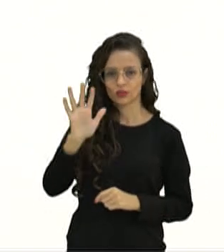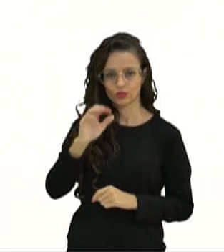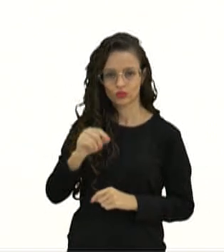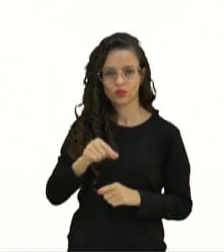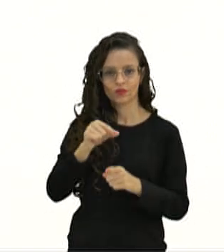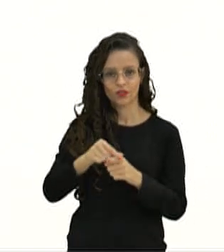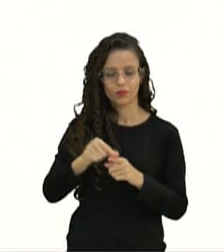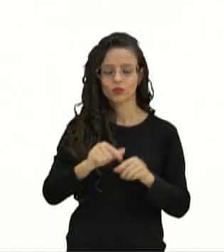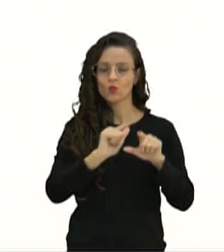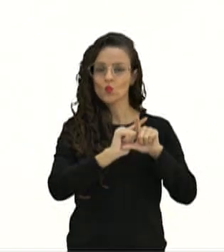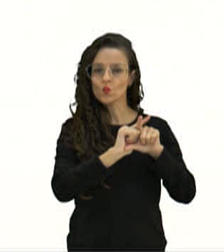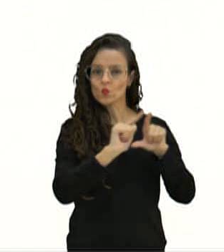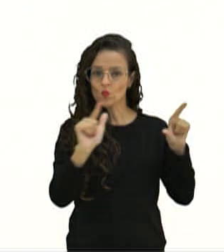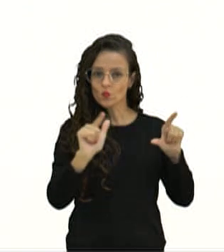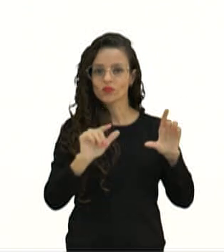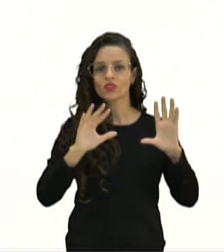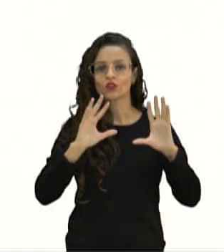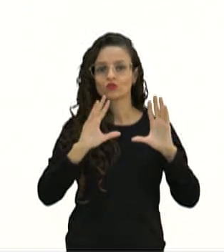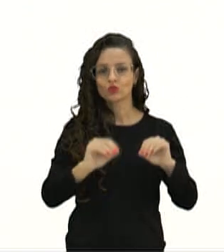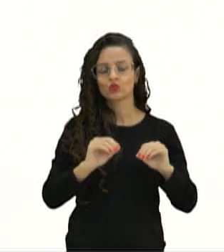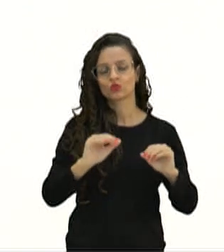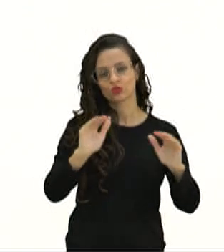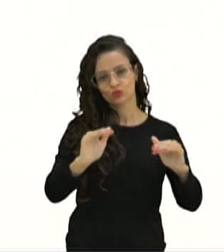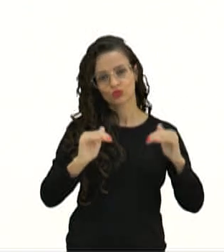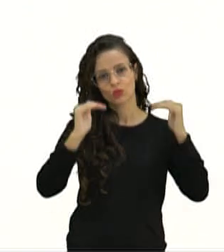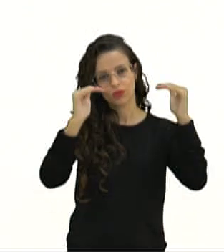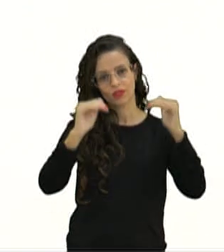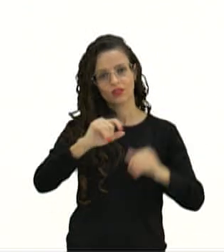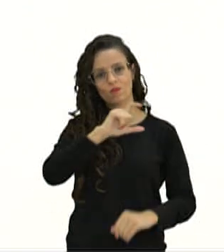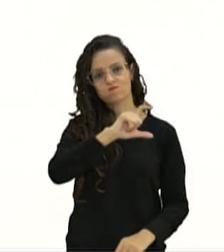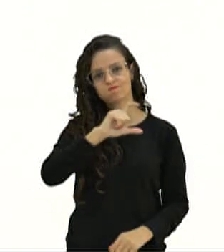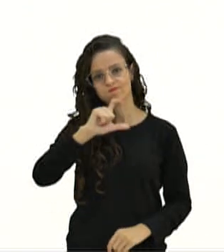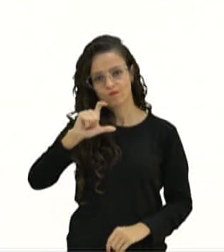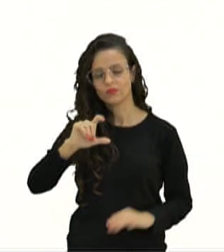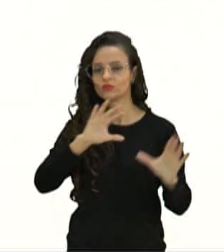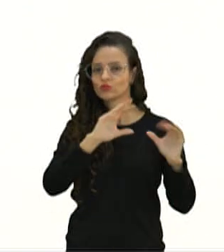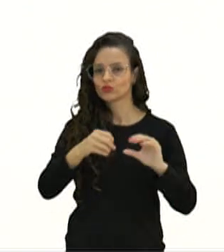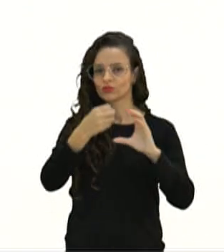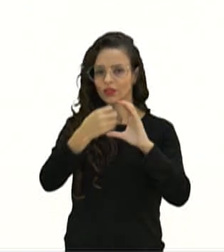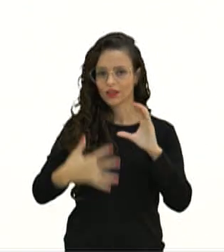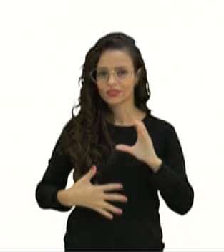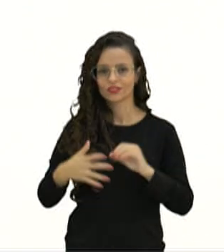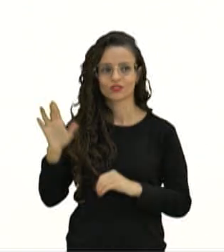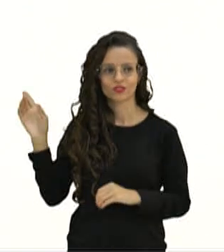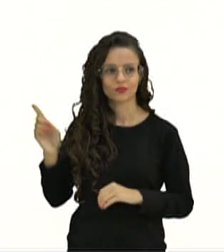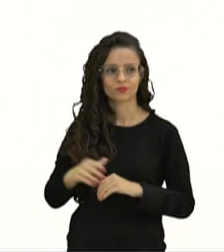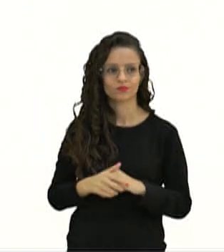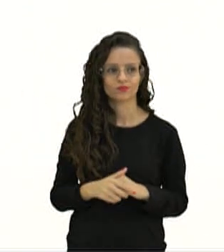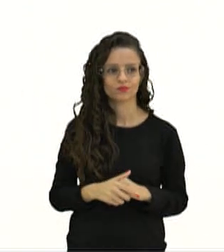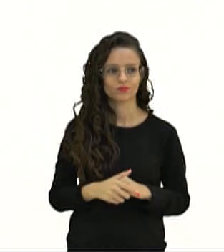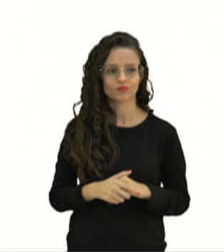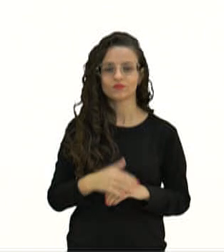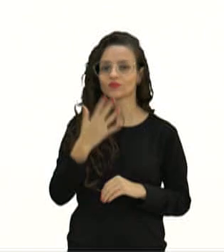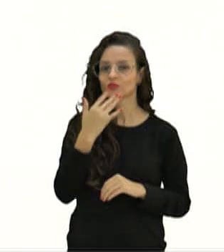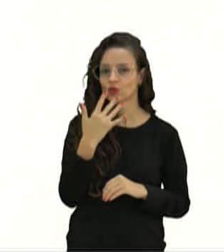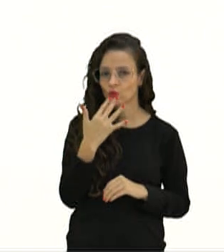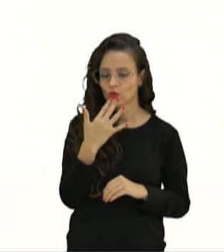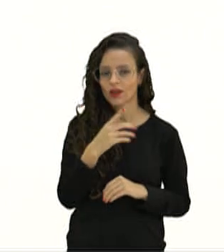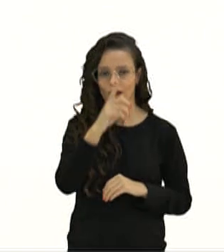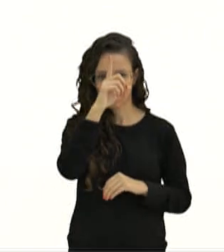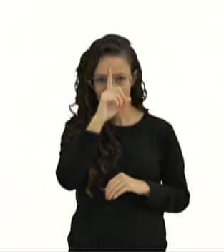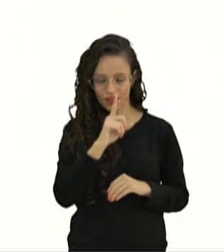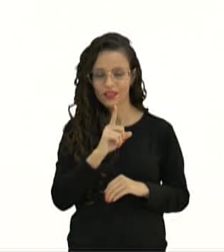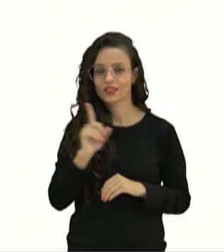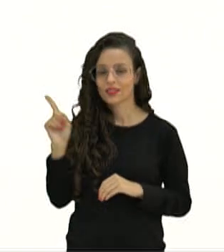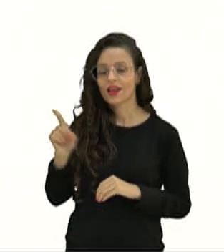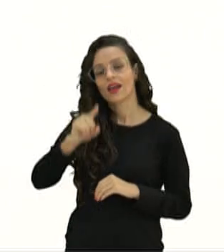semente lisa, os fatores são dominantes em relação à rugosa. Ele fez de todas as características, gente. A cor da semente amarela, como